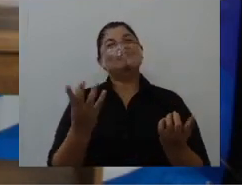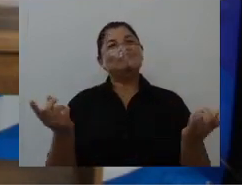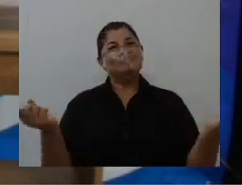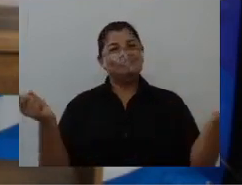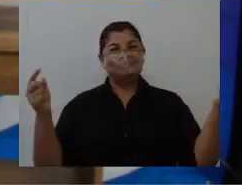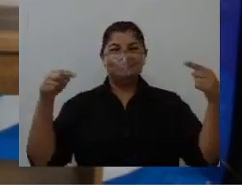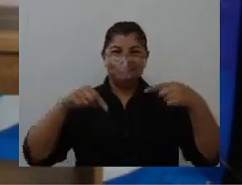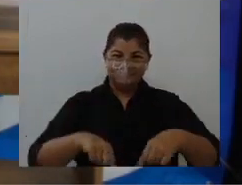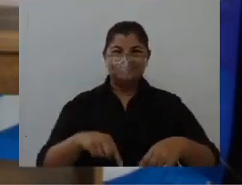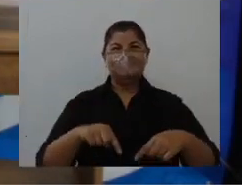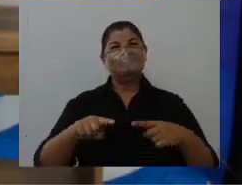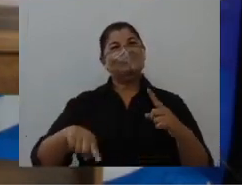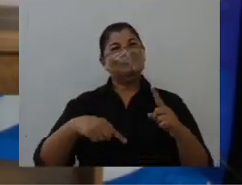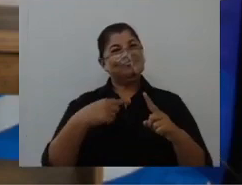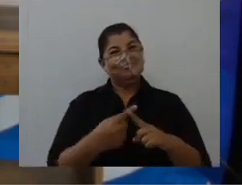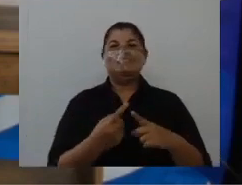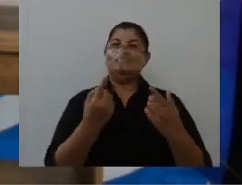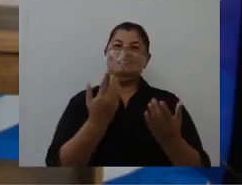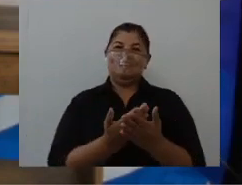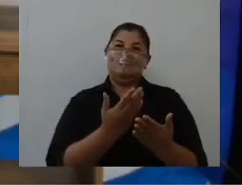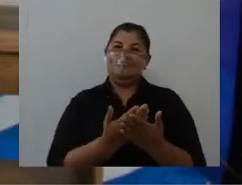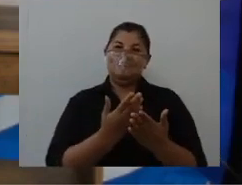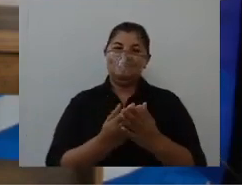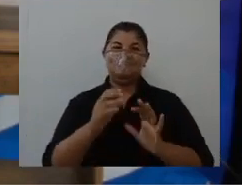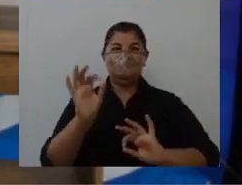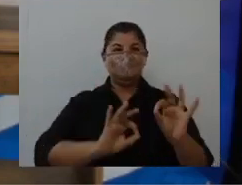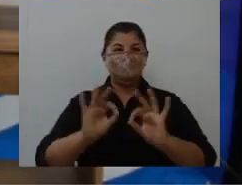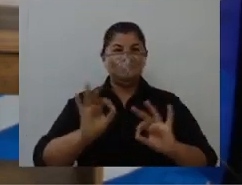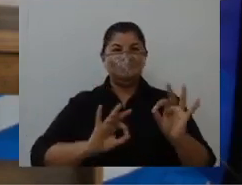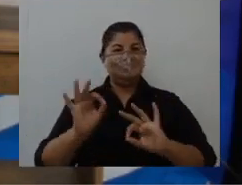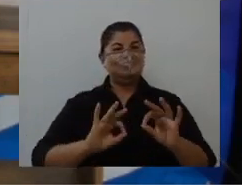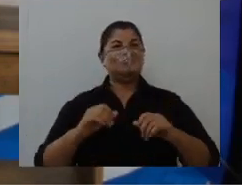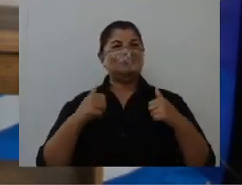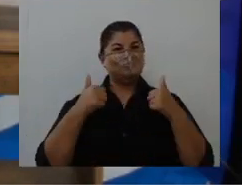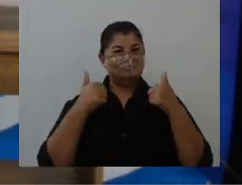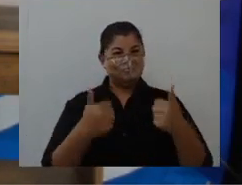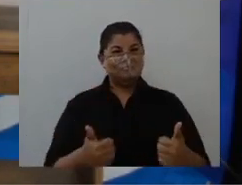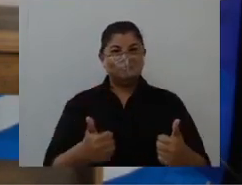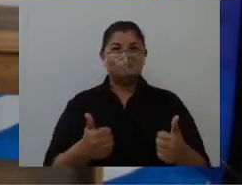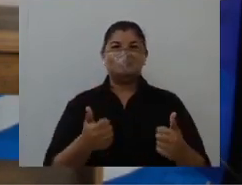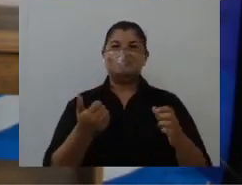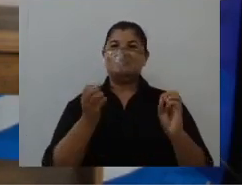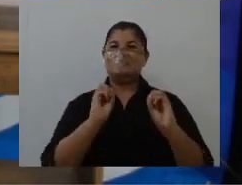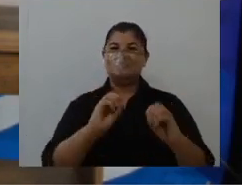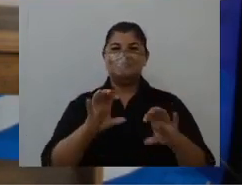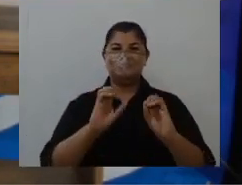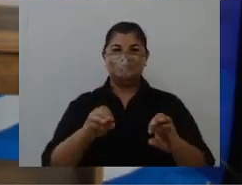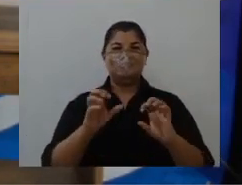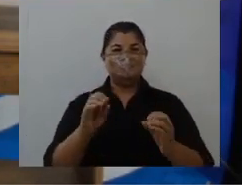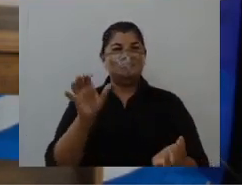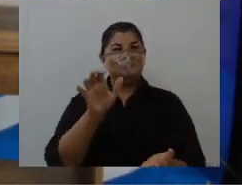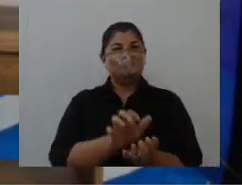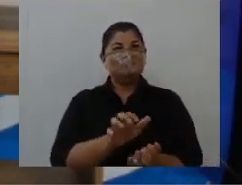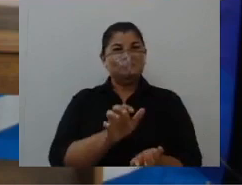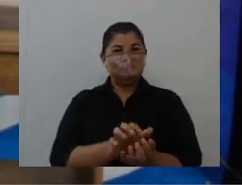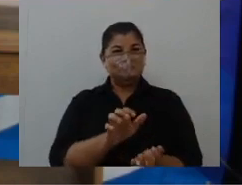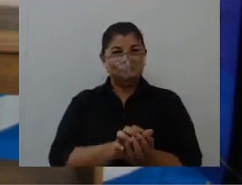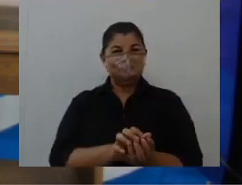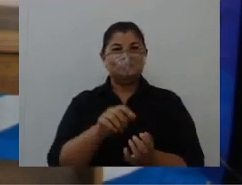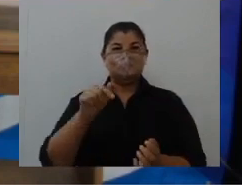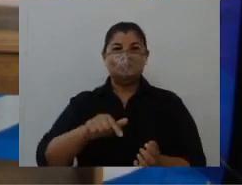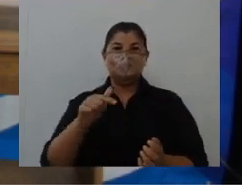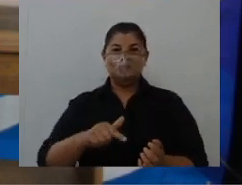muito bem-vindos para mais uma aula desse projeto show de bola que é o EducaPE. Hoje,